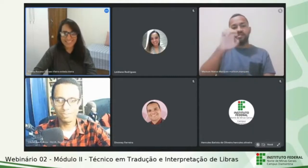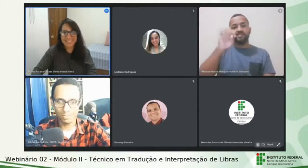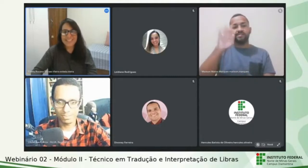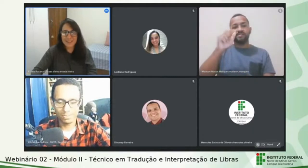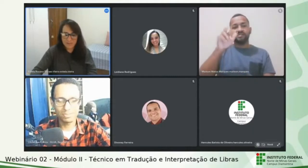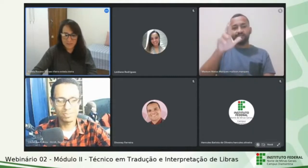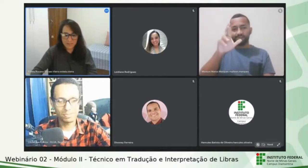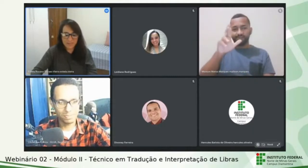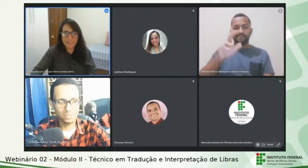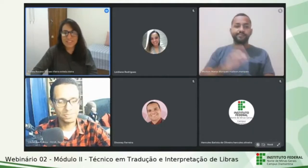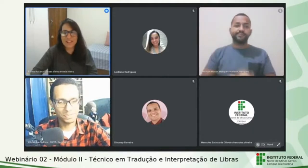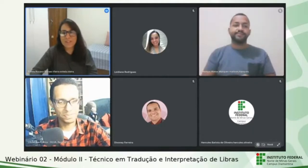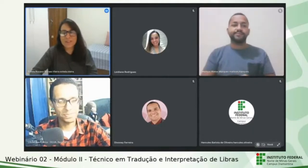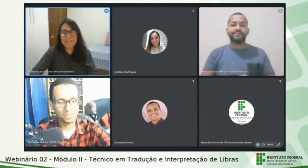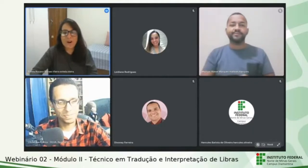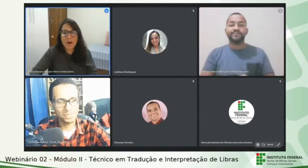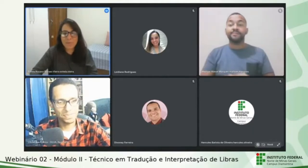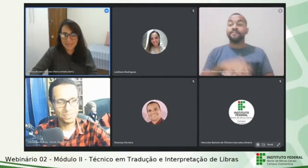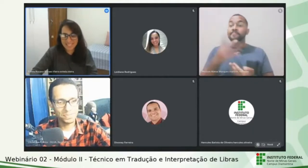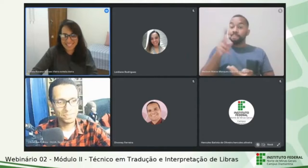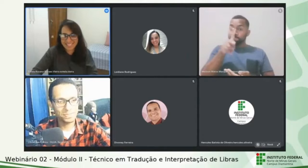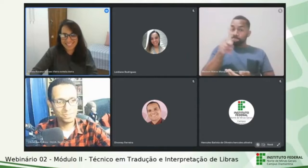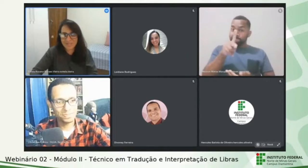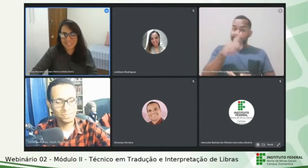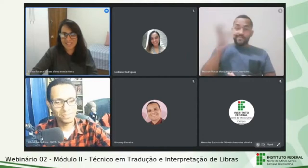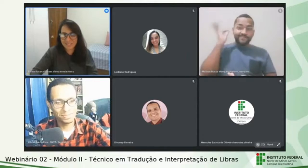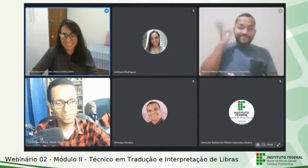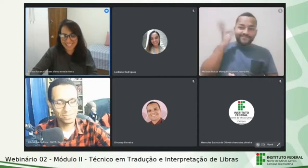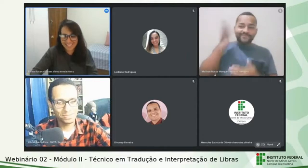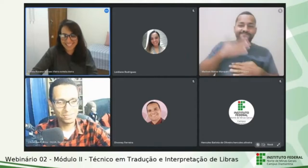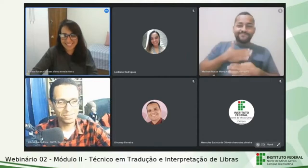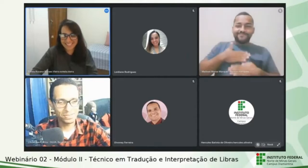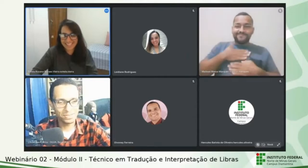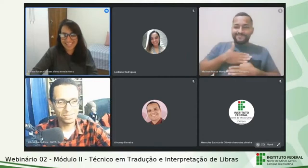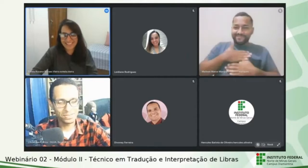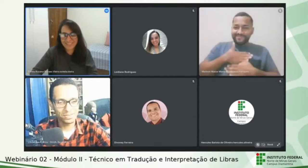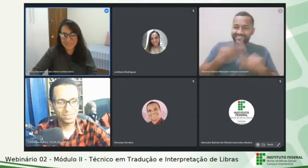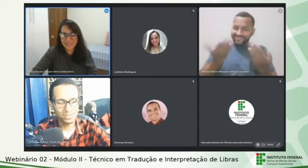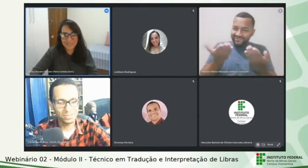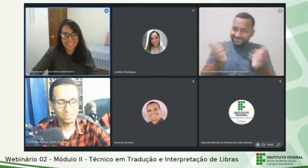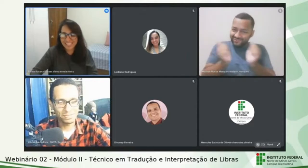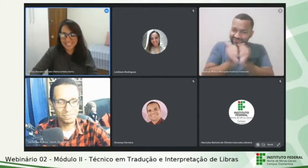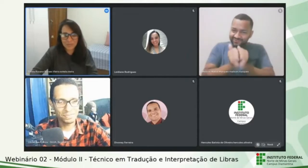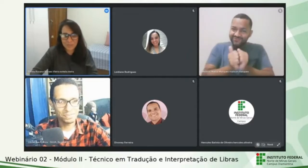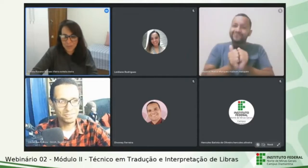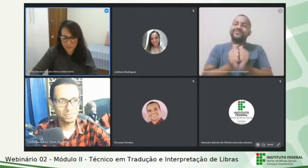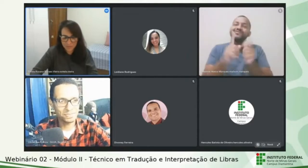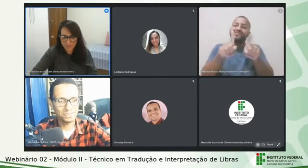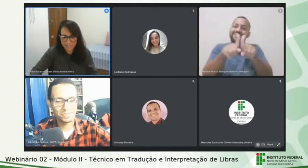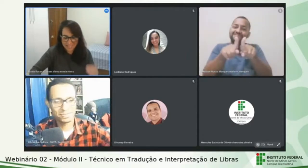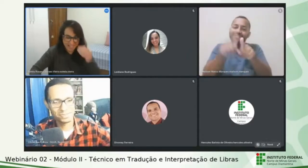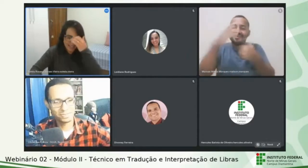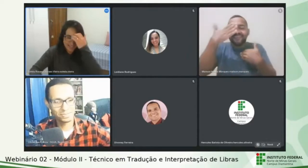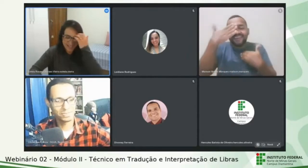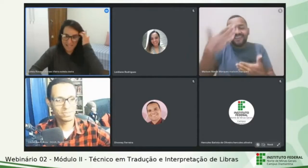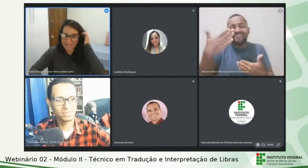Gerais. Professor Reginaldo, é um enorme prazer ter o senhor aqui. Tá? Eu agradeço